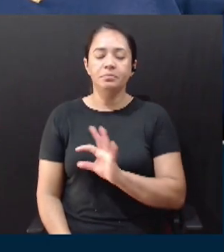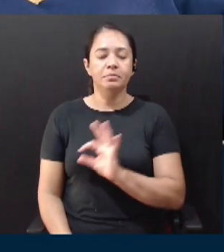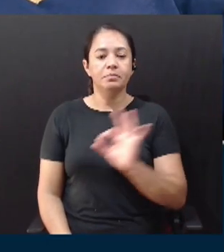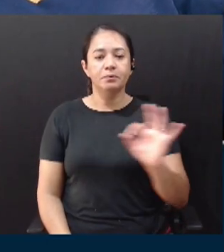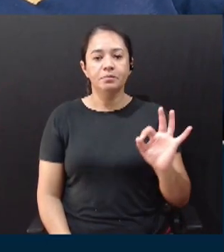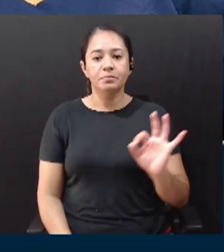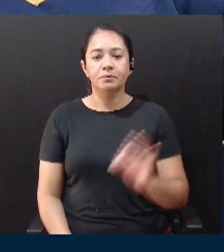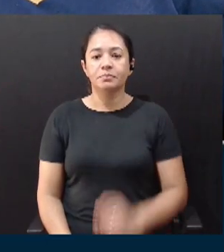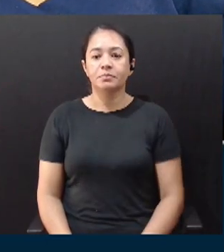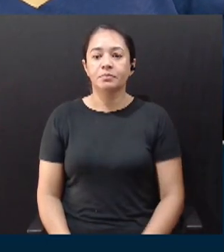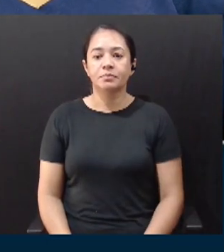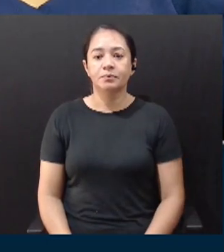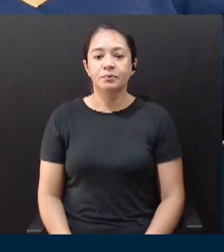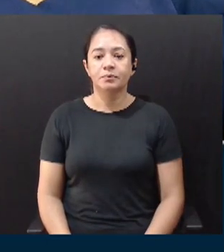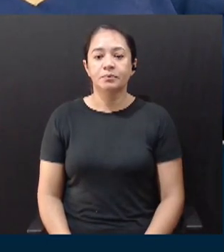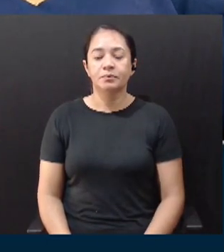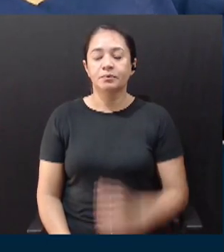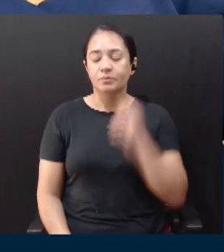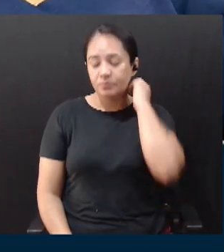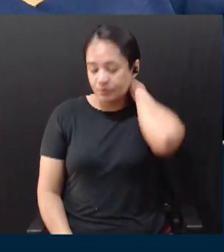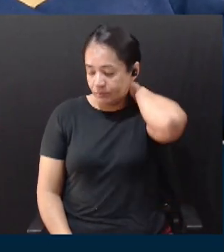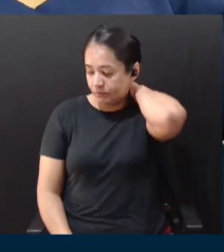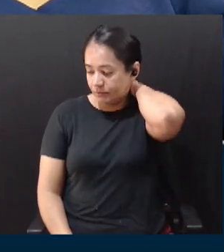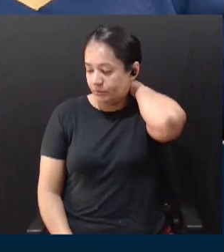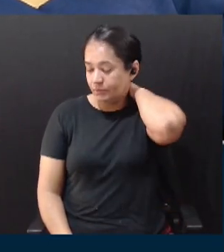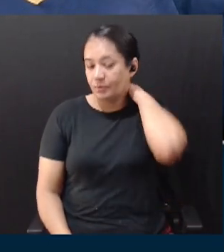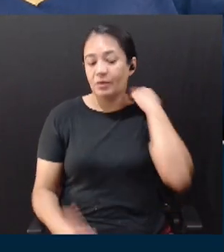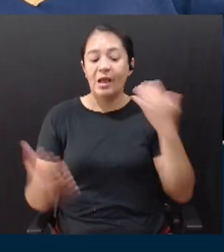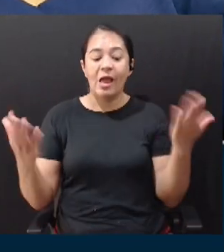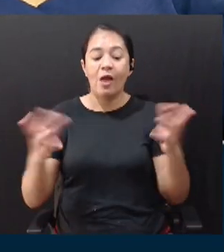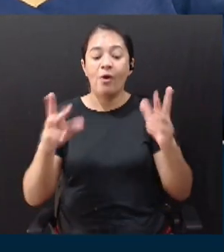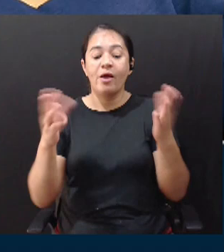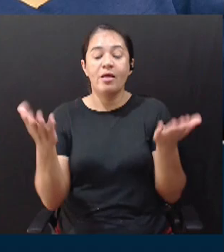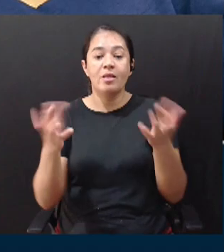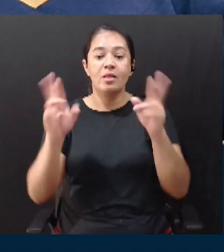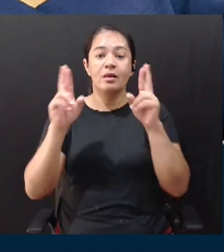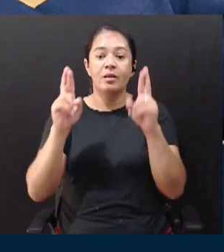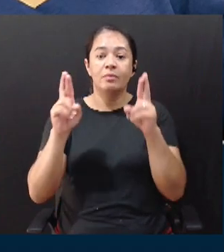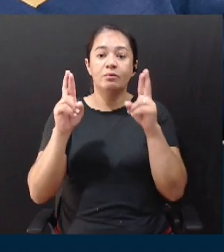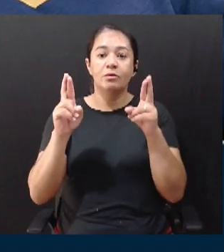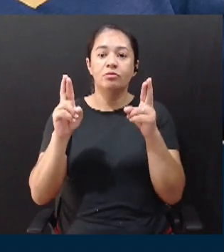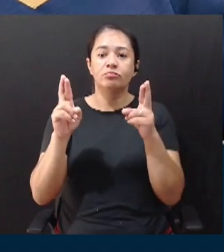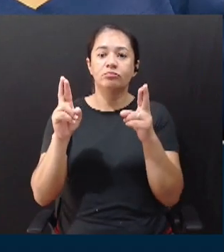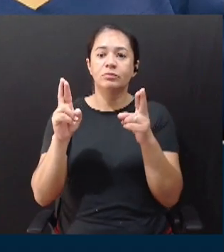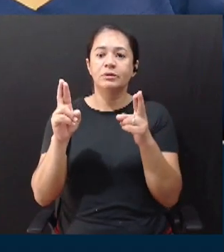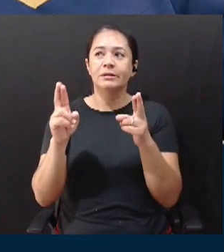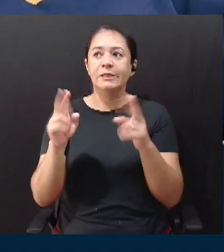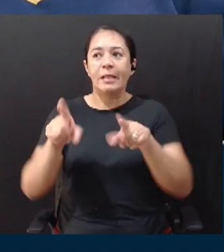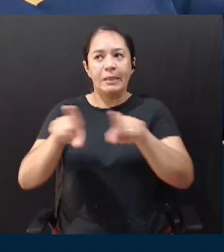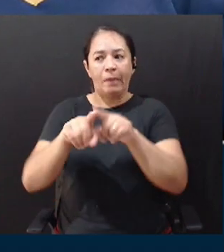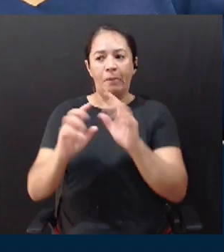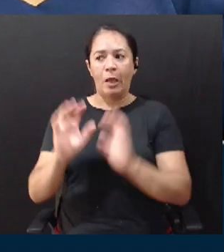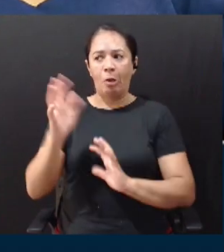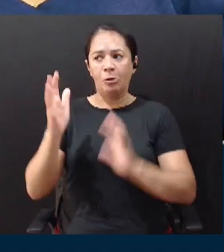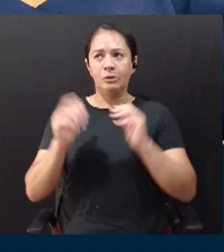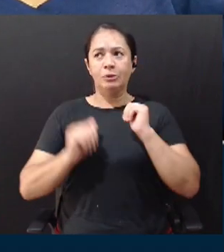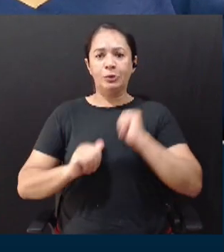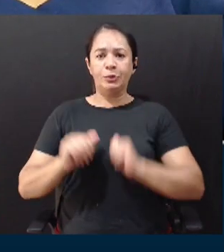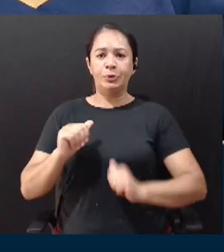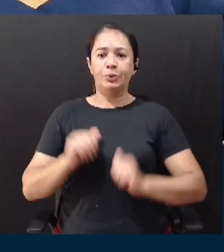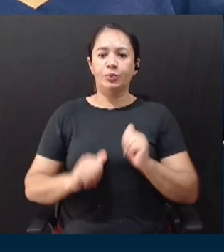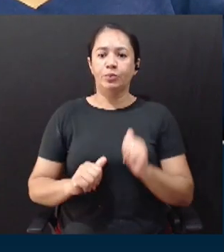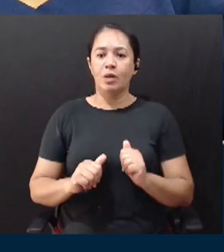bem. Agora, Marina, essa expectativa, ela cria uma certa ansiedade, não é? E até que ponto